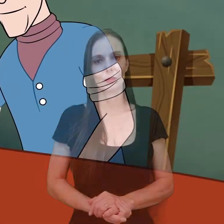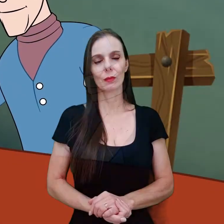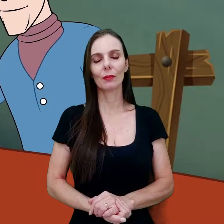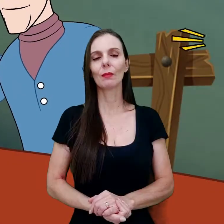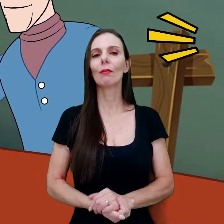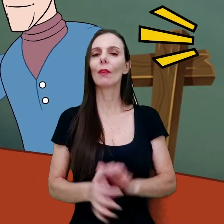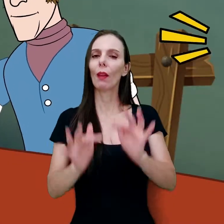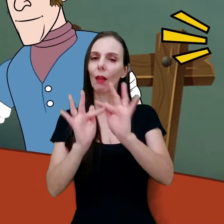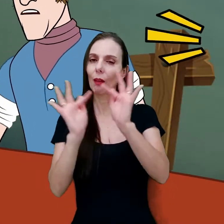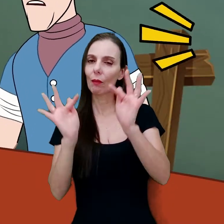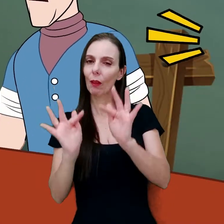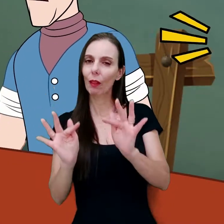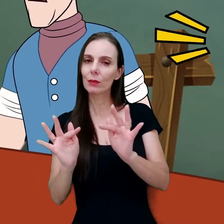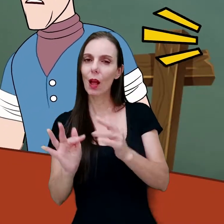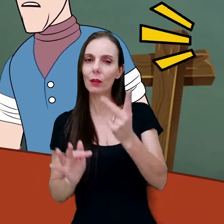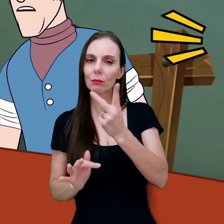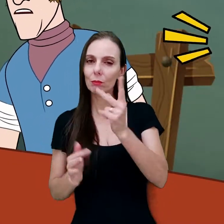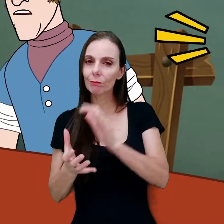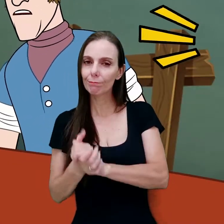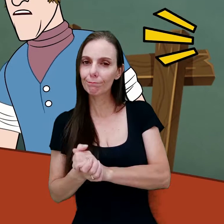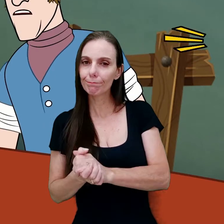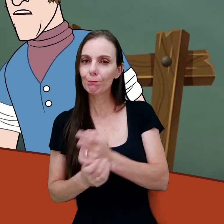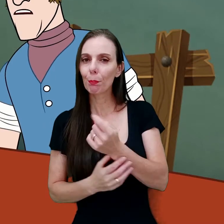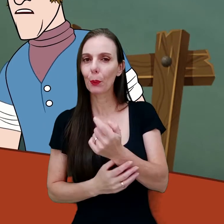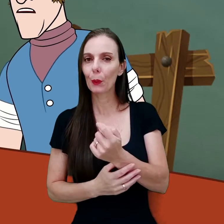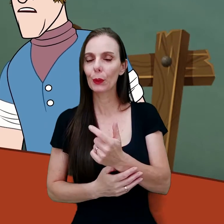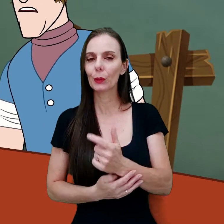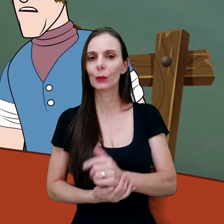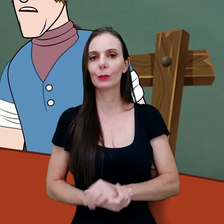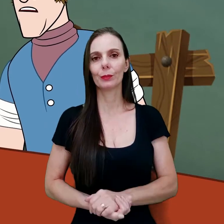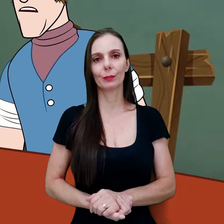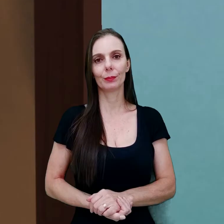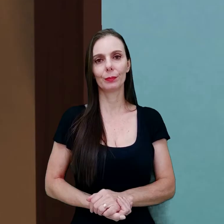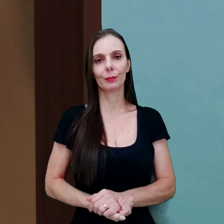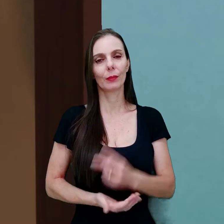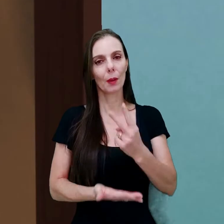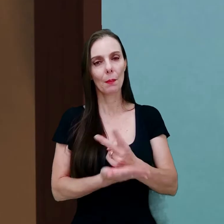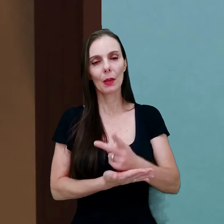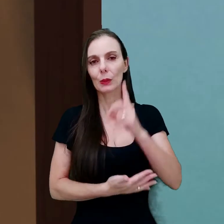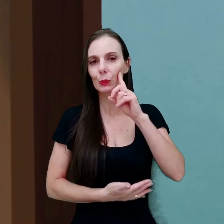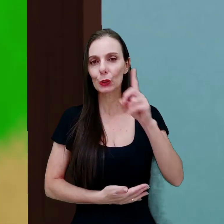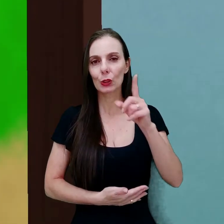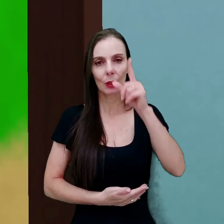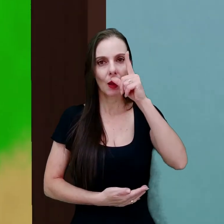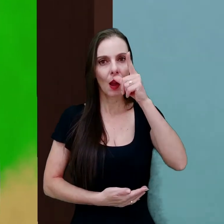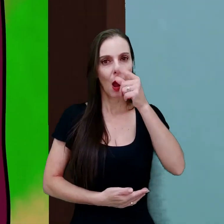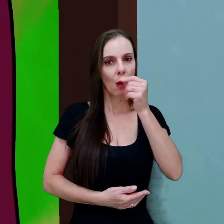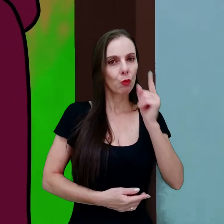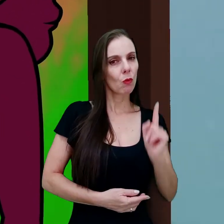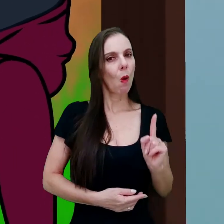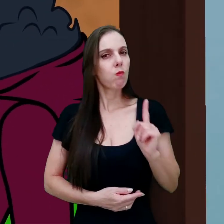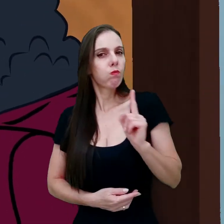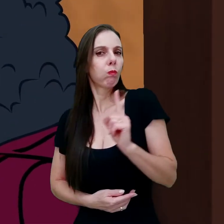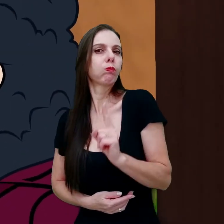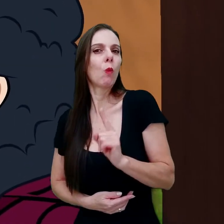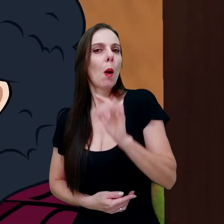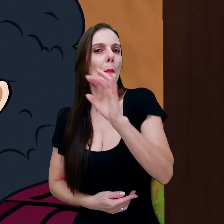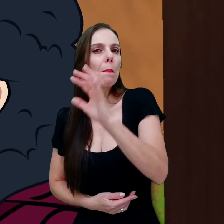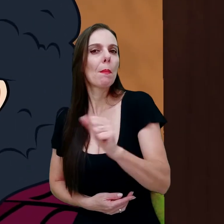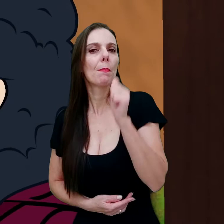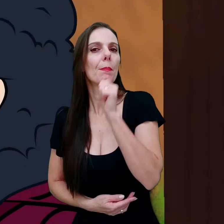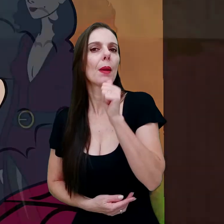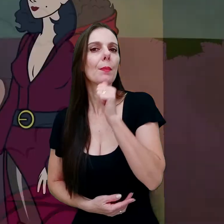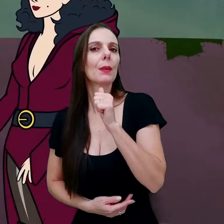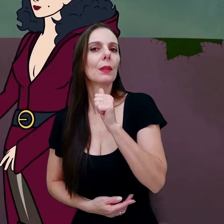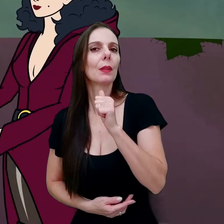A felicidade do casal não durou muito tempo. Naquele mesmo dia, a bruxa apareceu